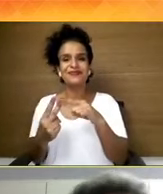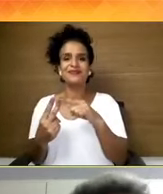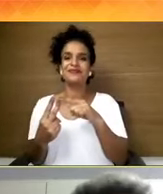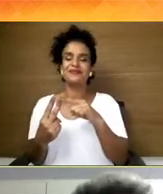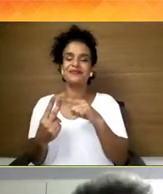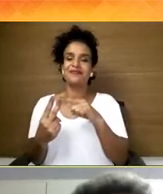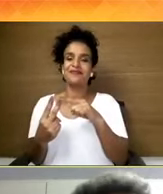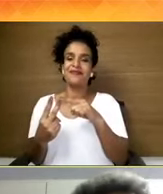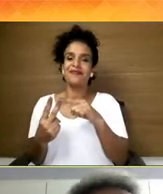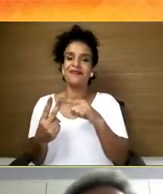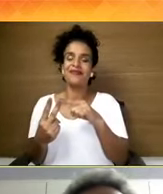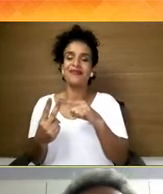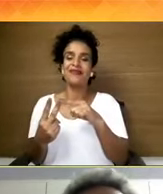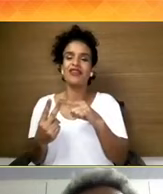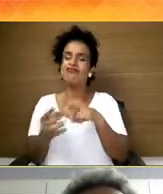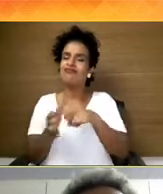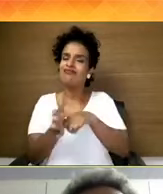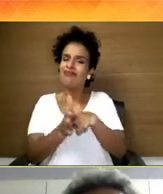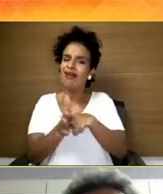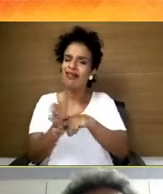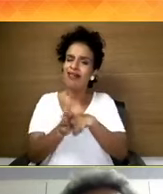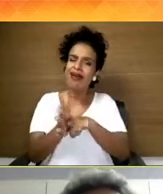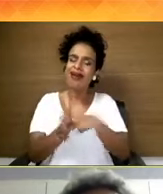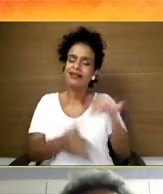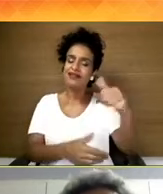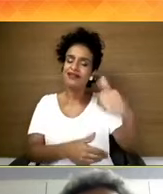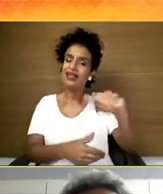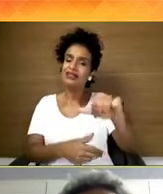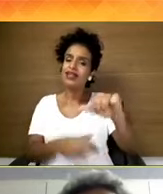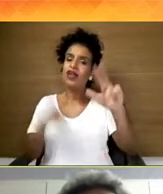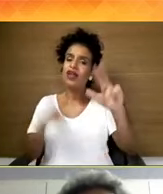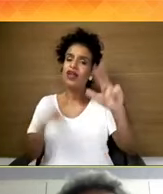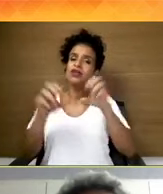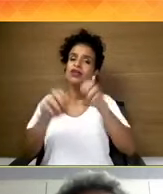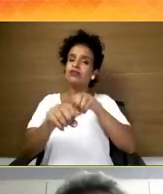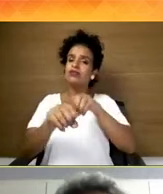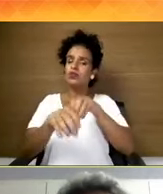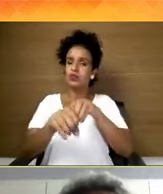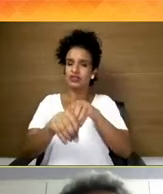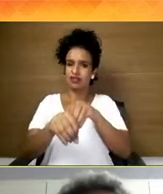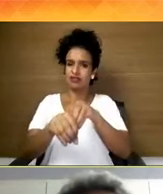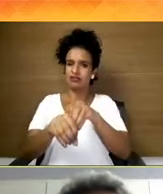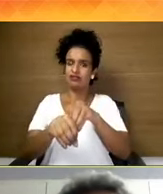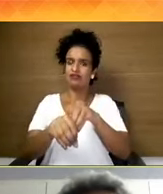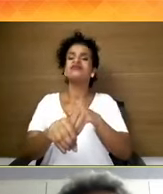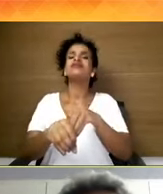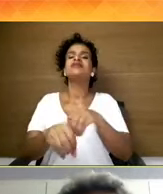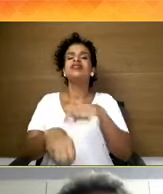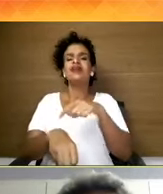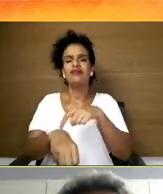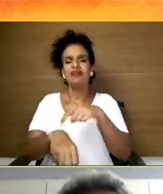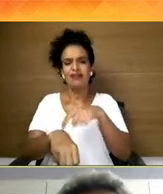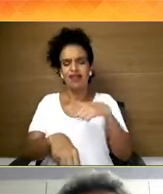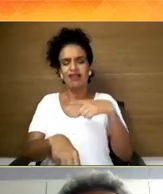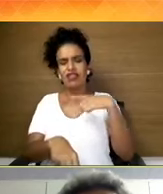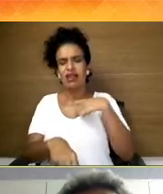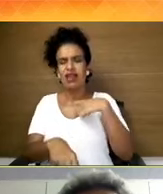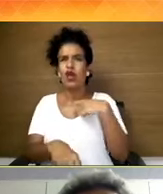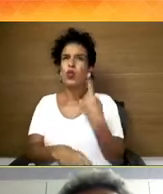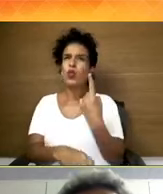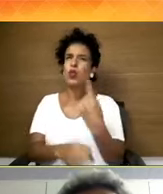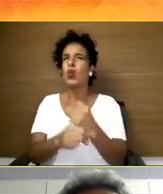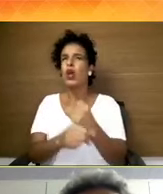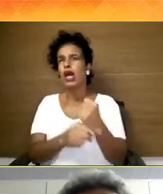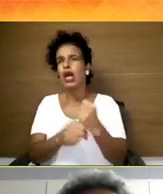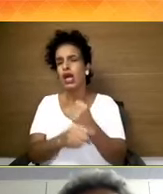sobre a questão da educação. Nós já tivemos, neste período aí de um ano e pouco,